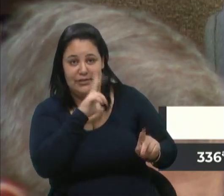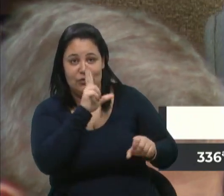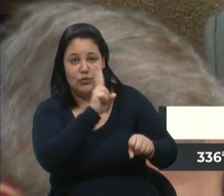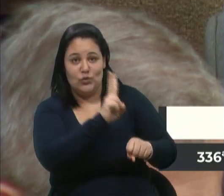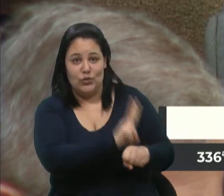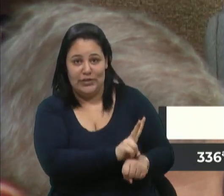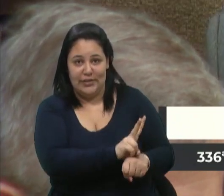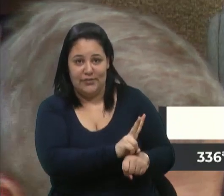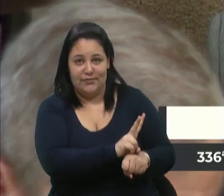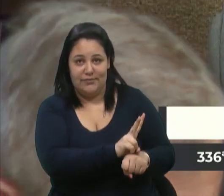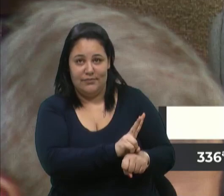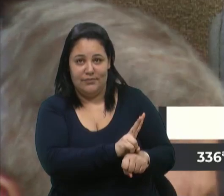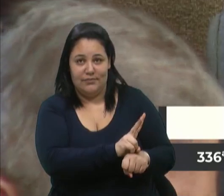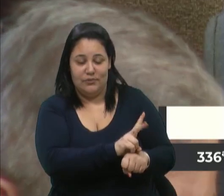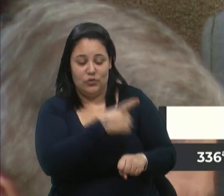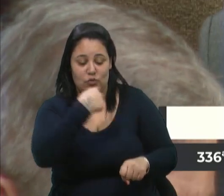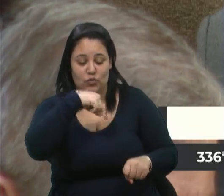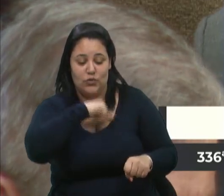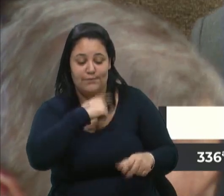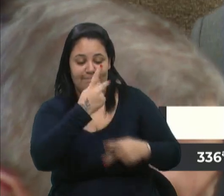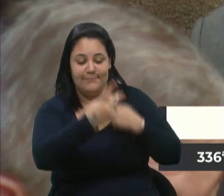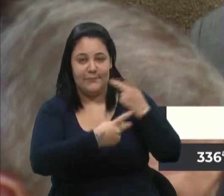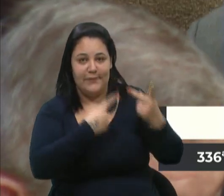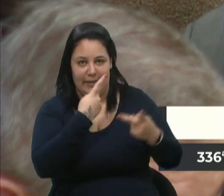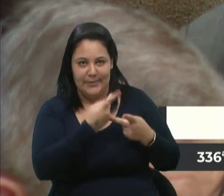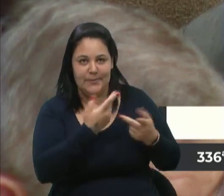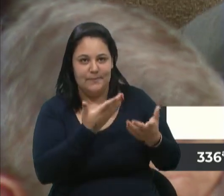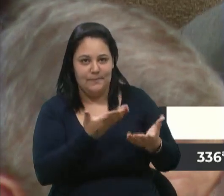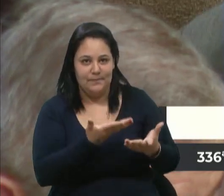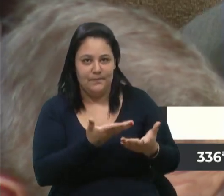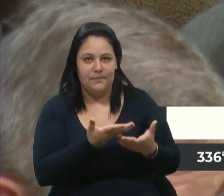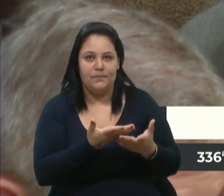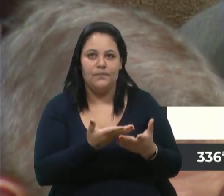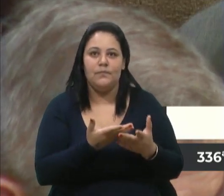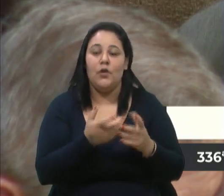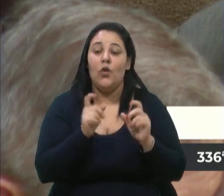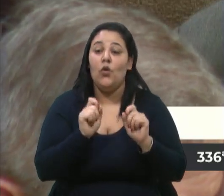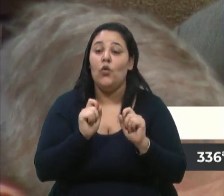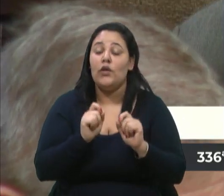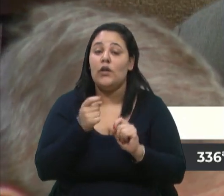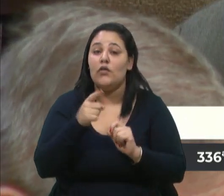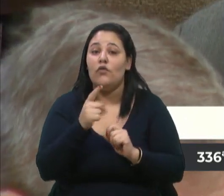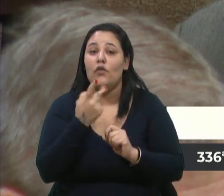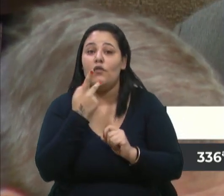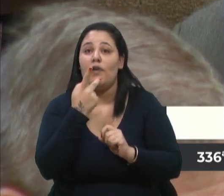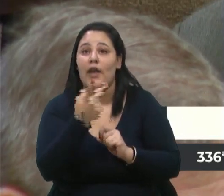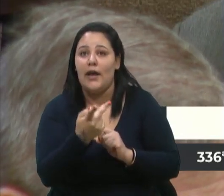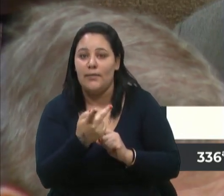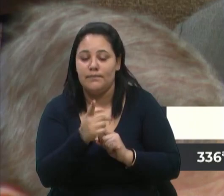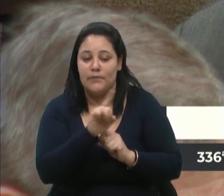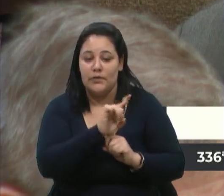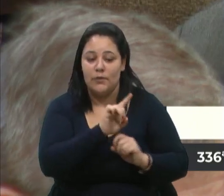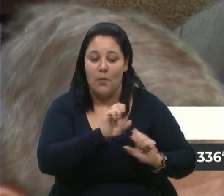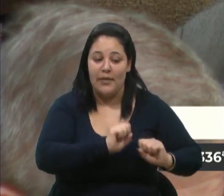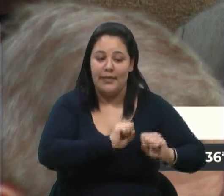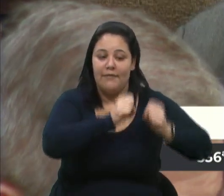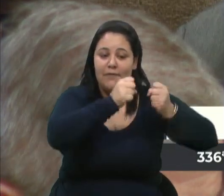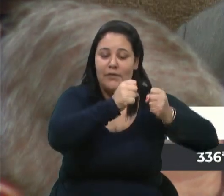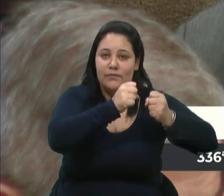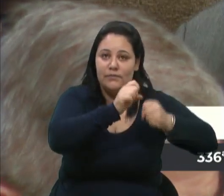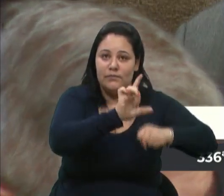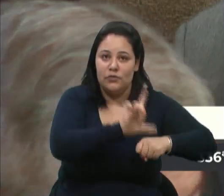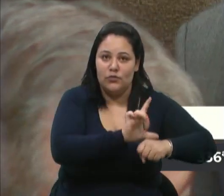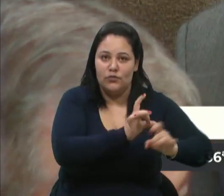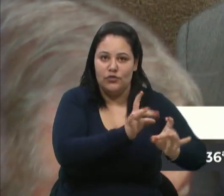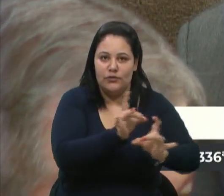com as nossas colocações. O que eu vou falar aqui não é uma defesa nem aos comerciantes e nem